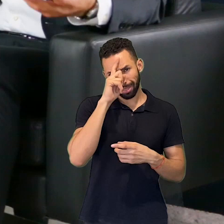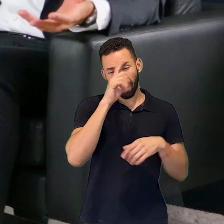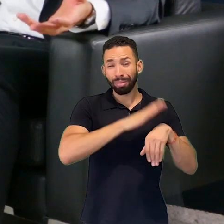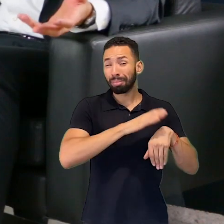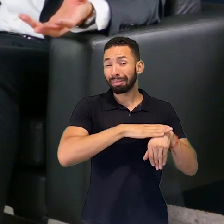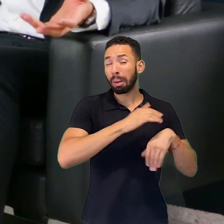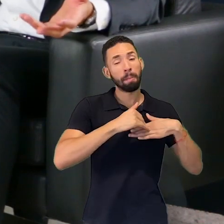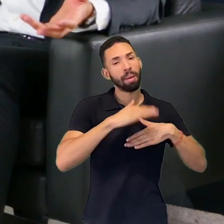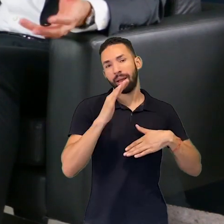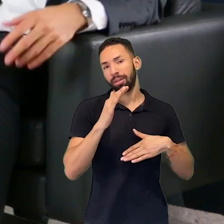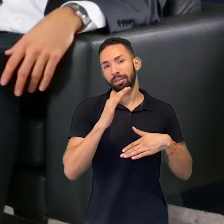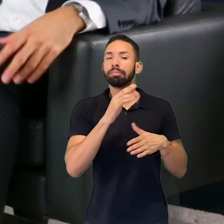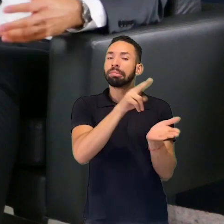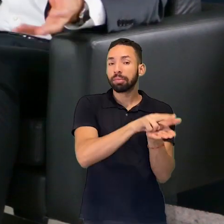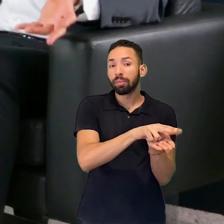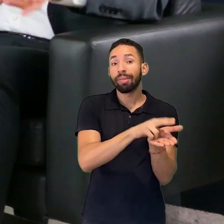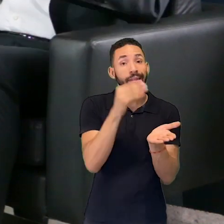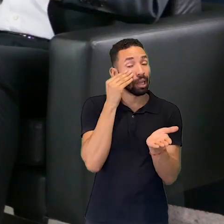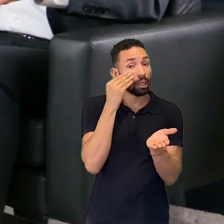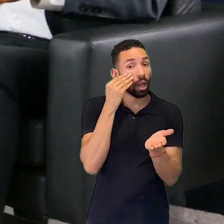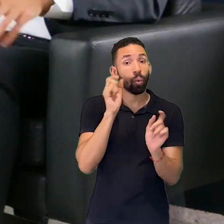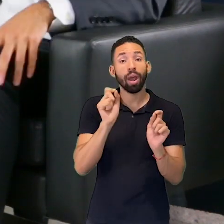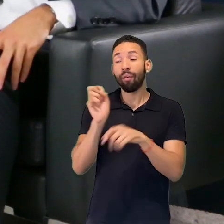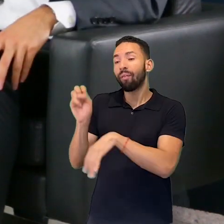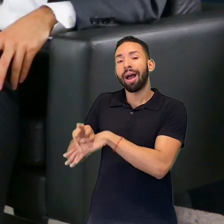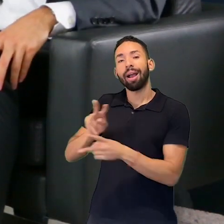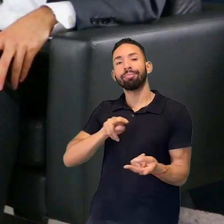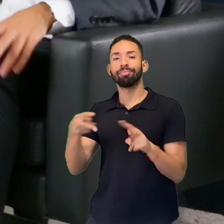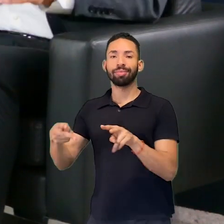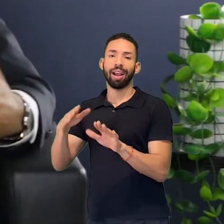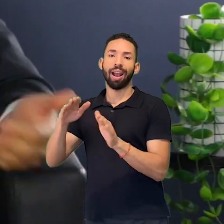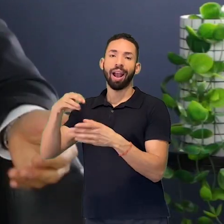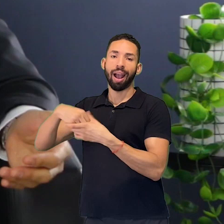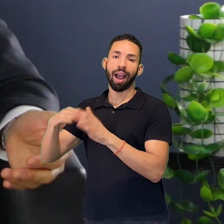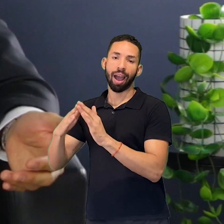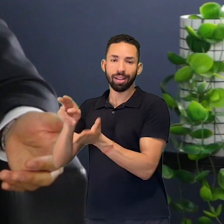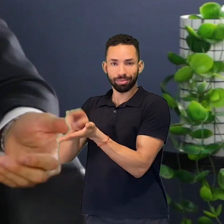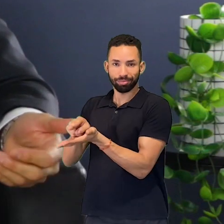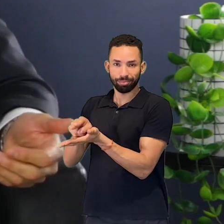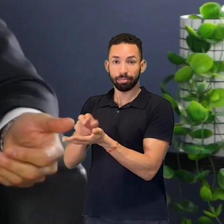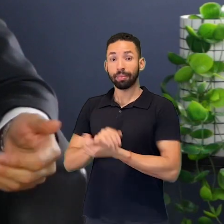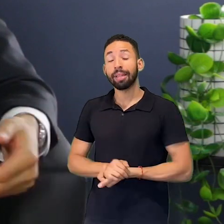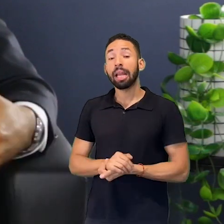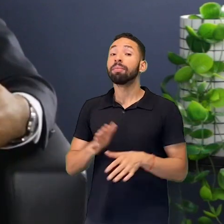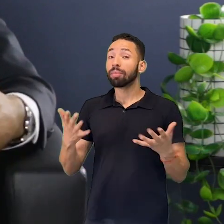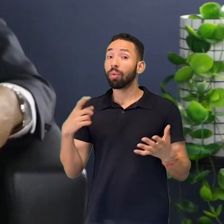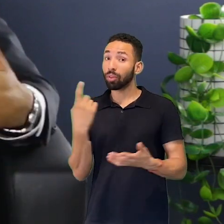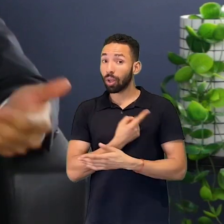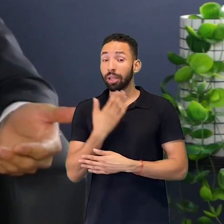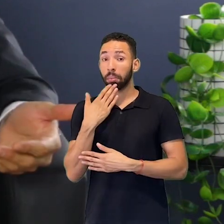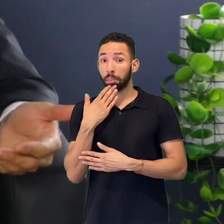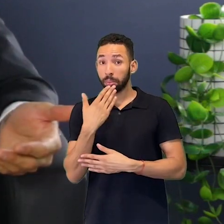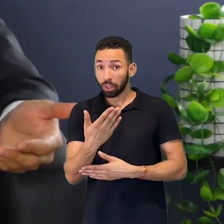mais tempo no hospital do que deveriam, atentando uma vaga para conseguir ir para casa. Daí, nesses casos, a